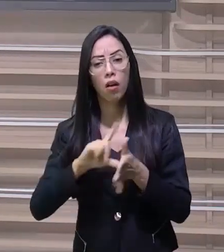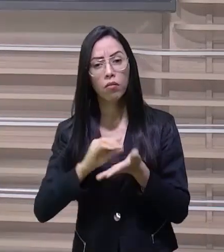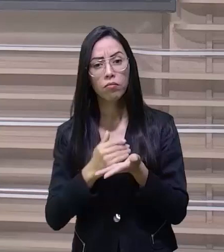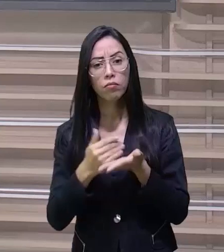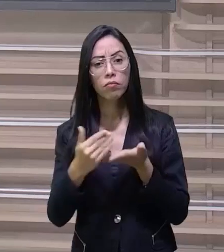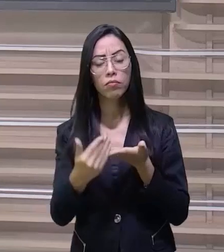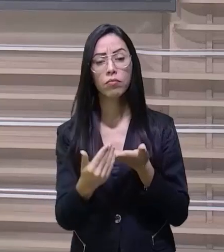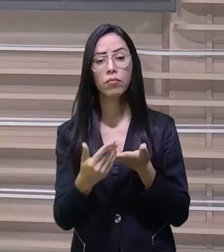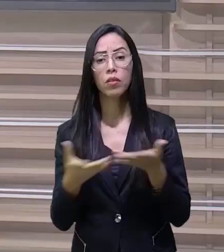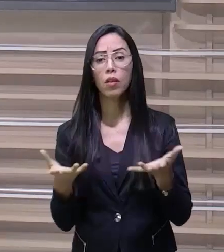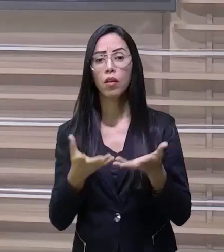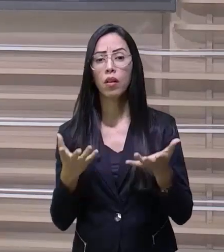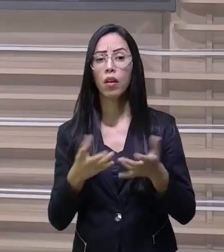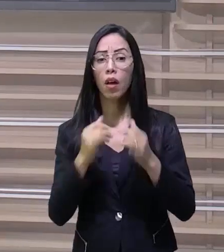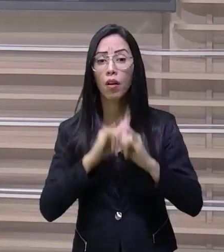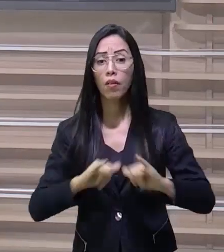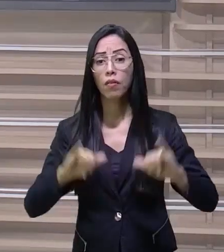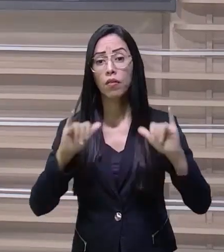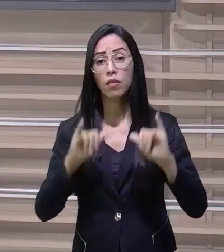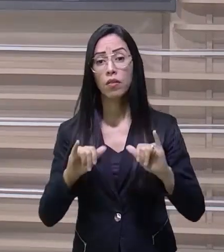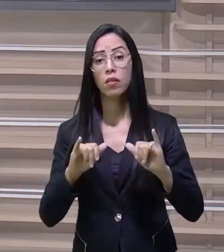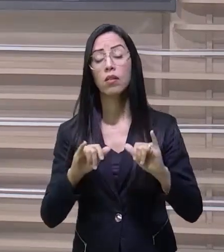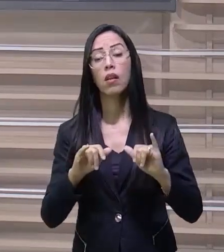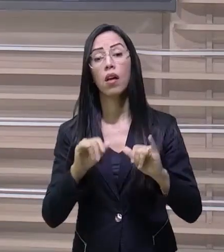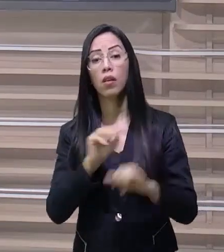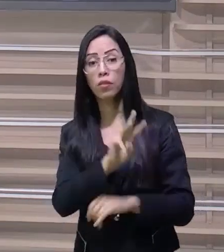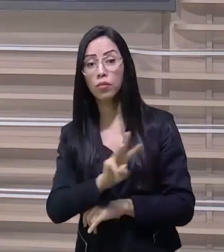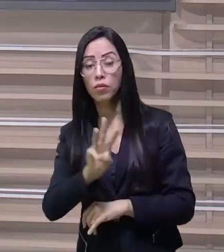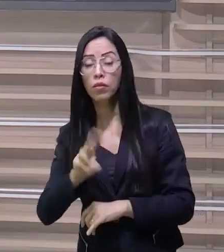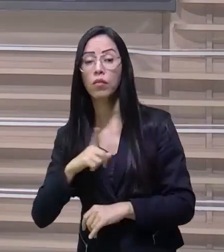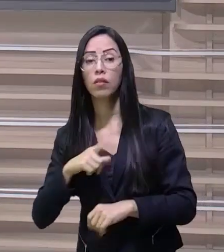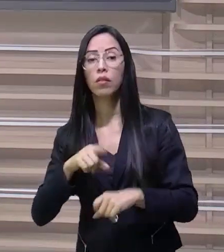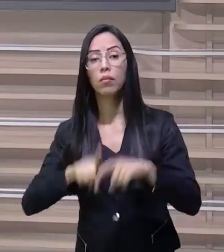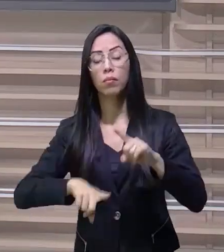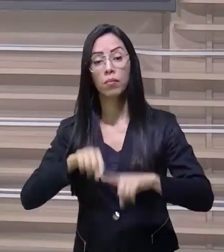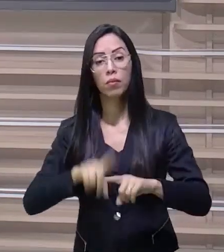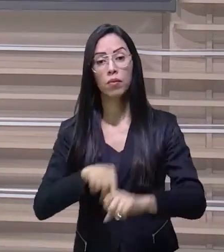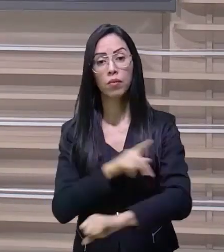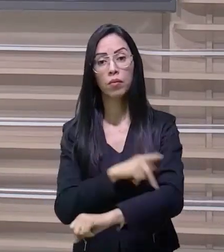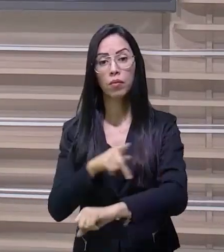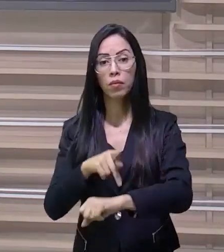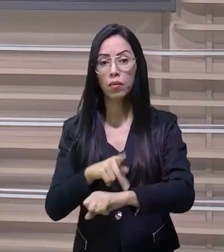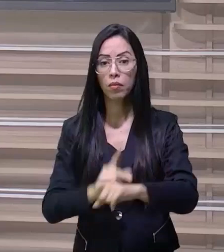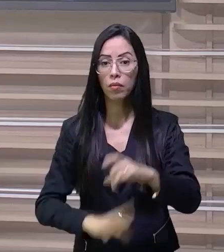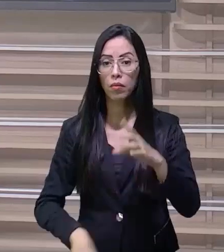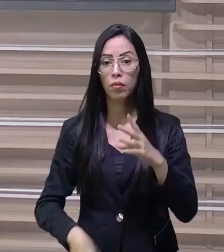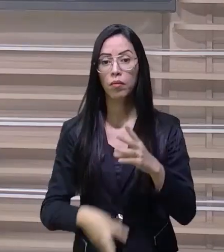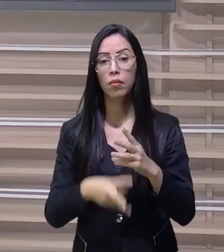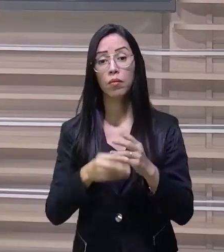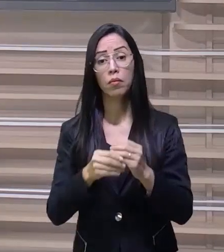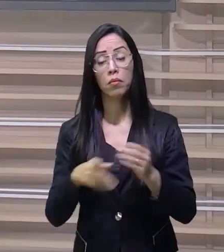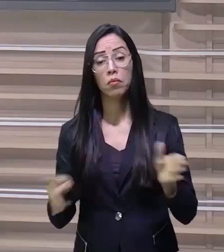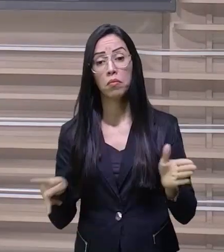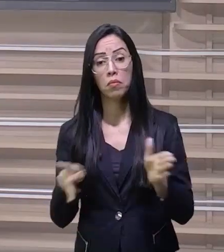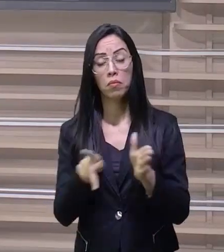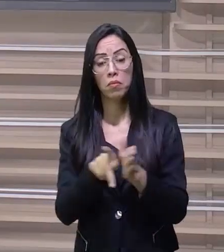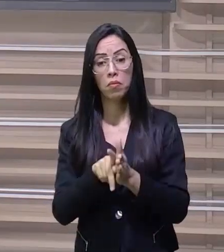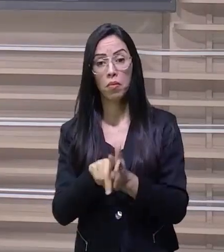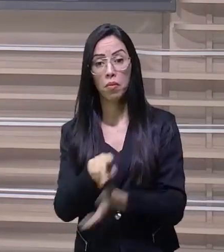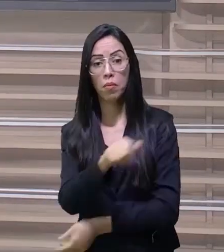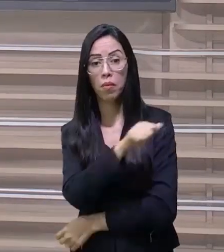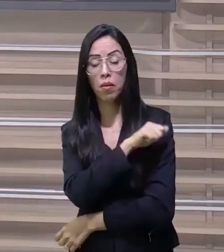quero informá-los que na plataforma Saber Mais tem materiais pedagógicos complementares e